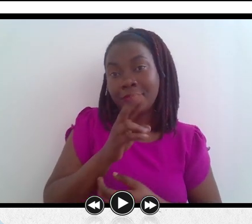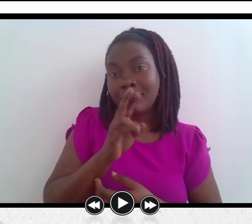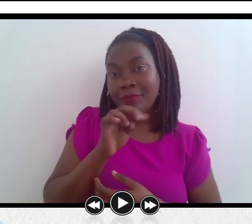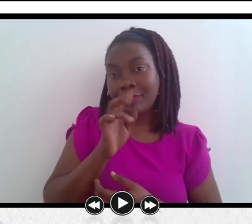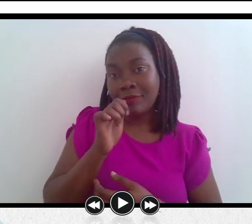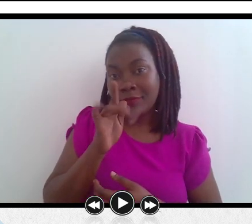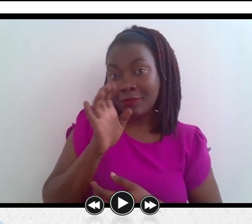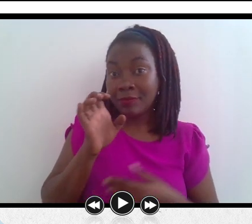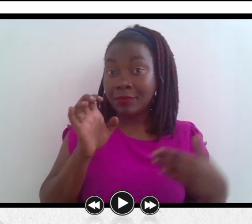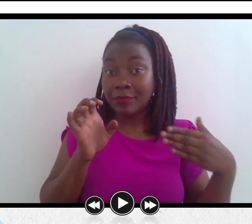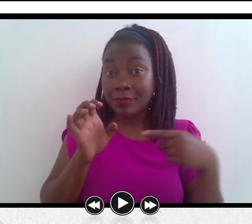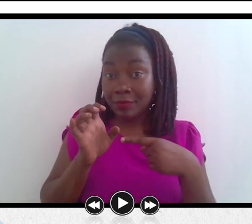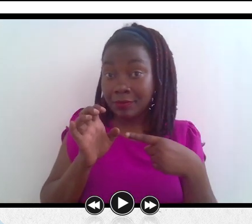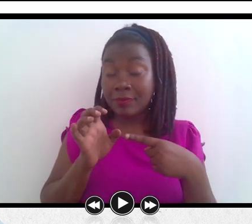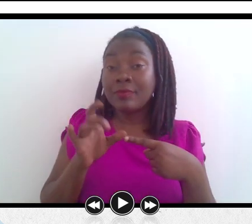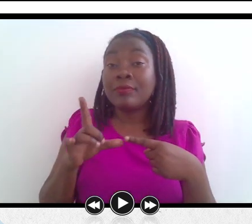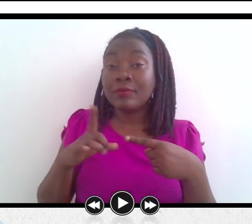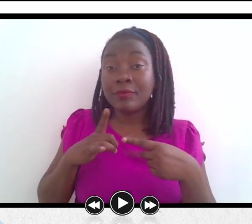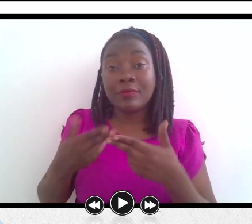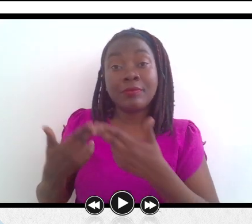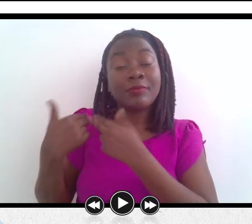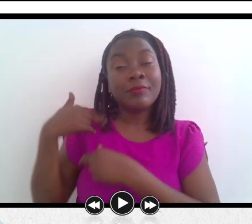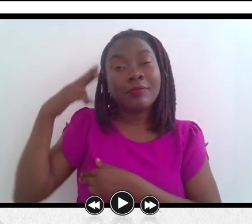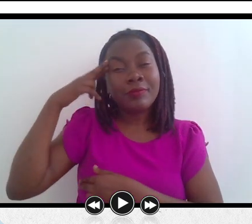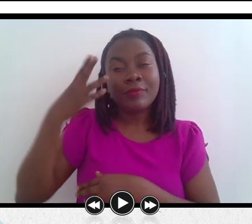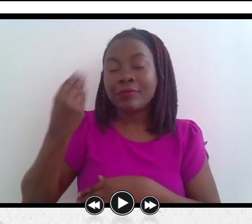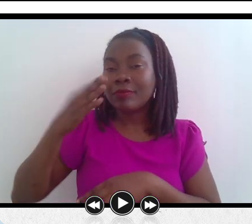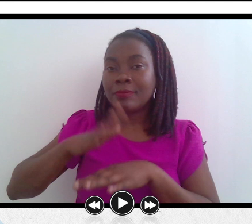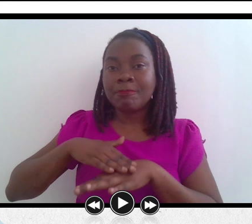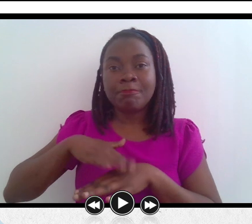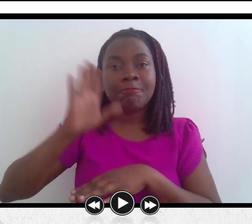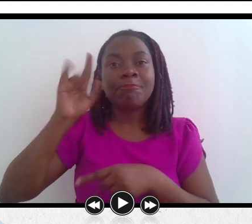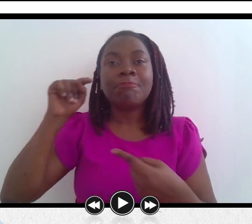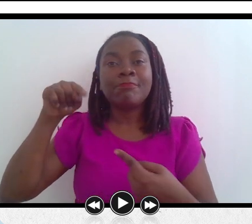plano diretor de drenagem urbana, então, ele tem uma função assim muito mais de